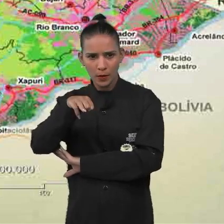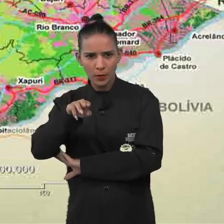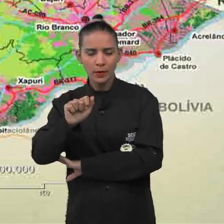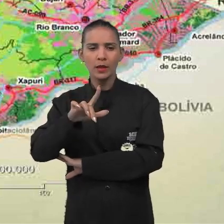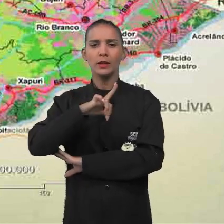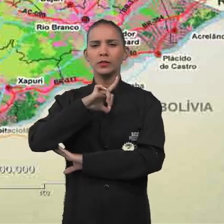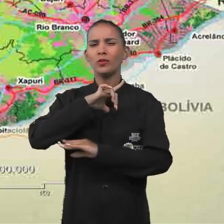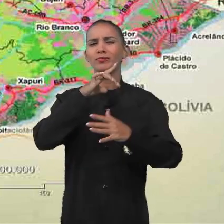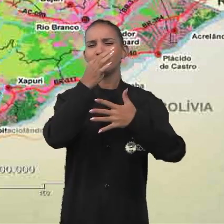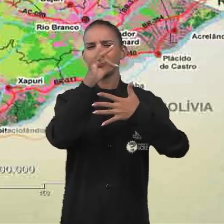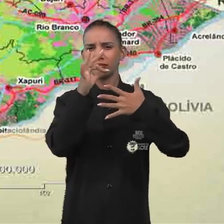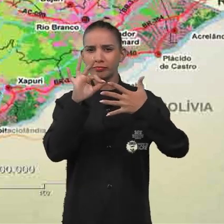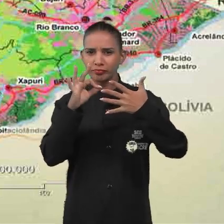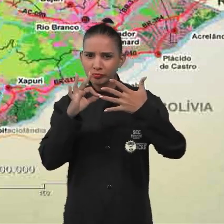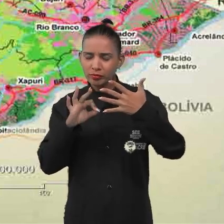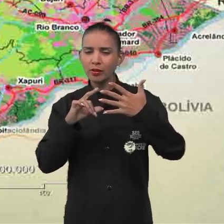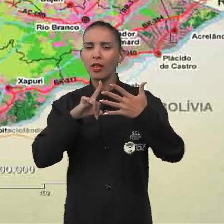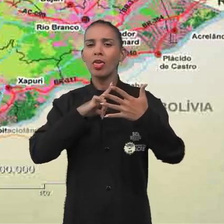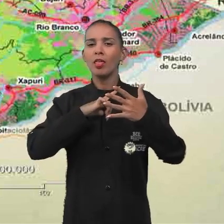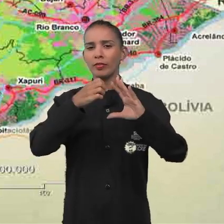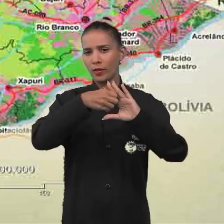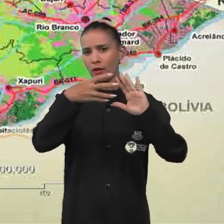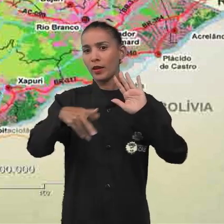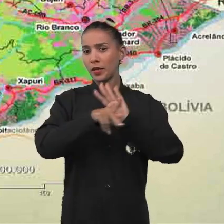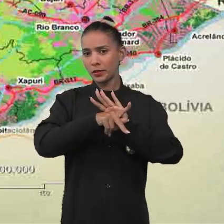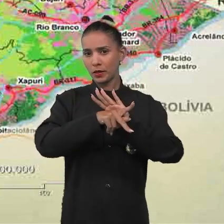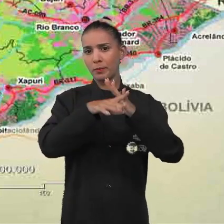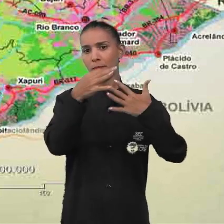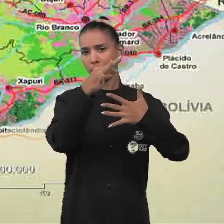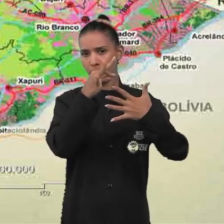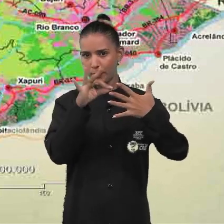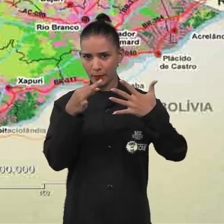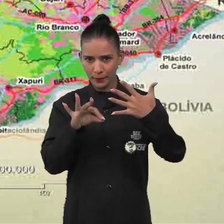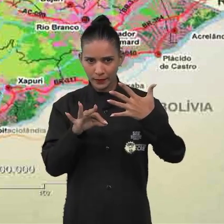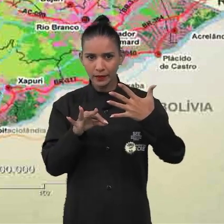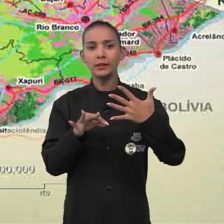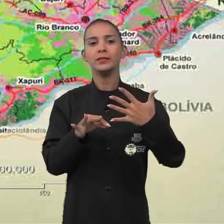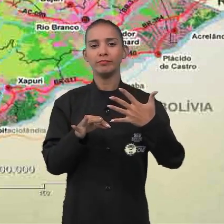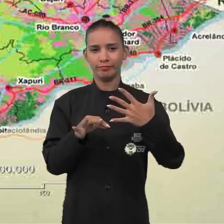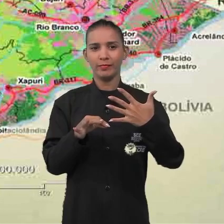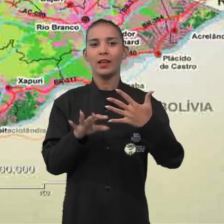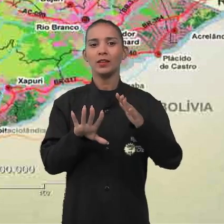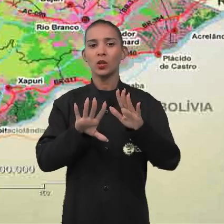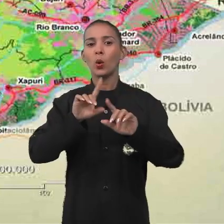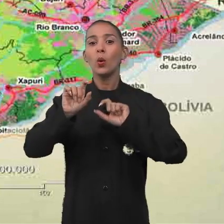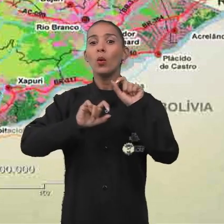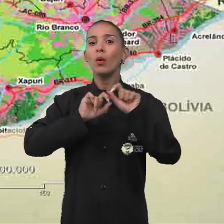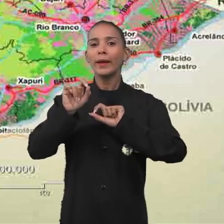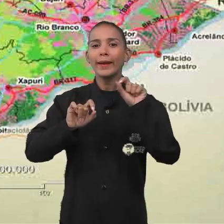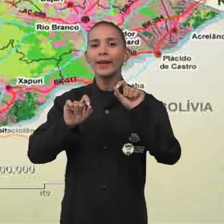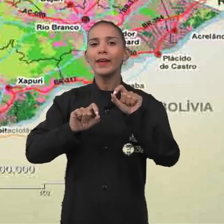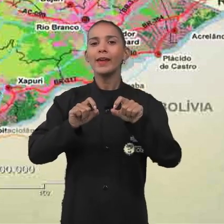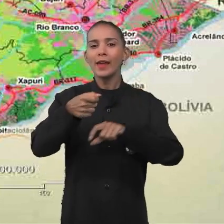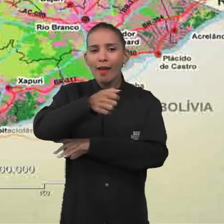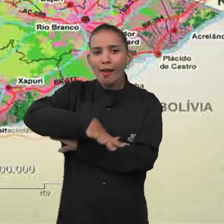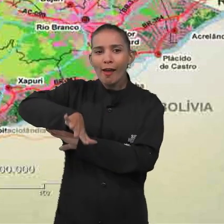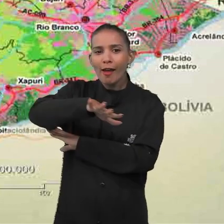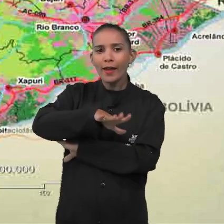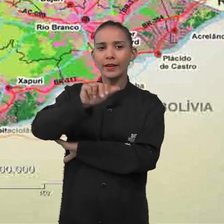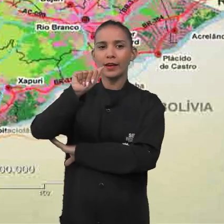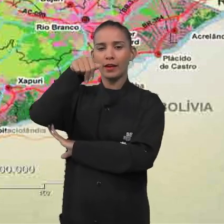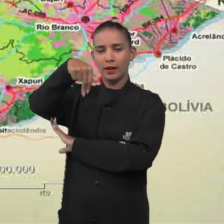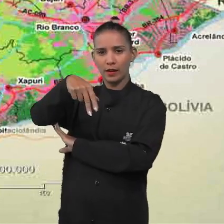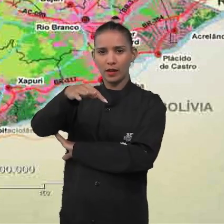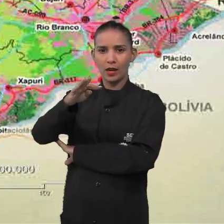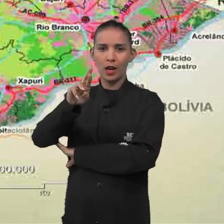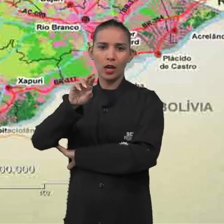antropizadas. O que são áreas antropizadas? É justamente as áreas que já tende aí uma ação humana, a ação do homem, ou seja, já